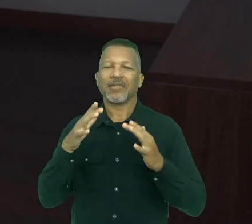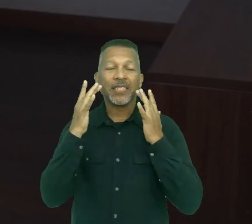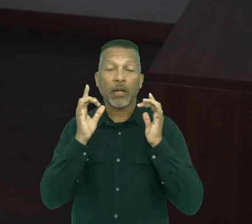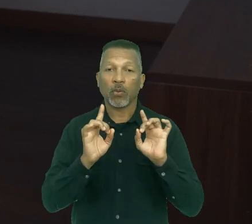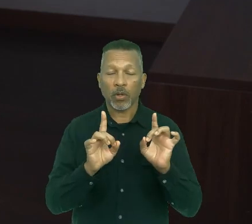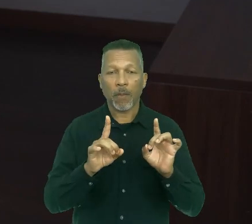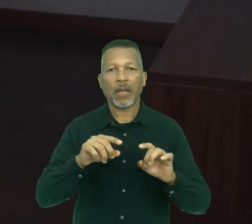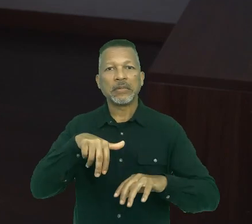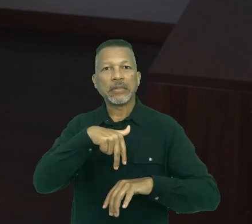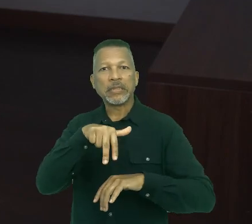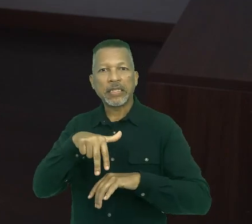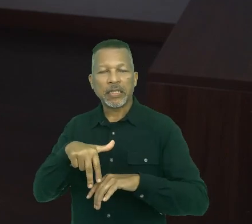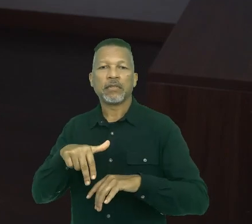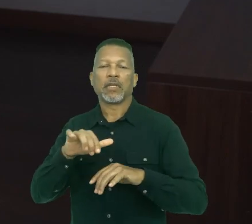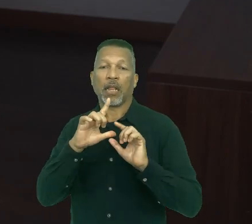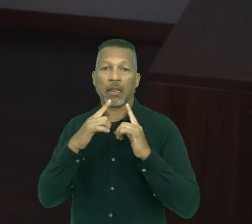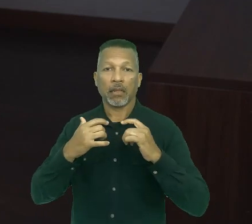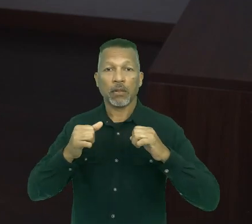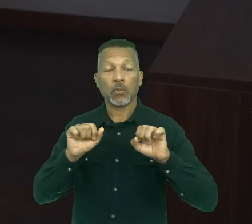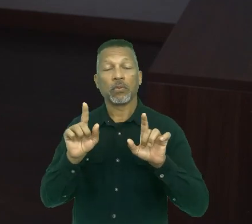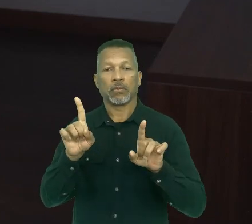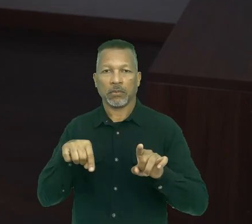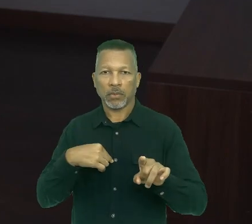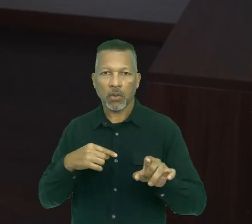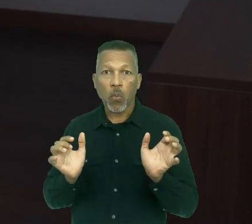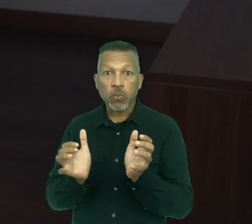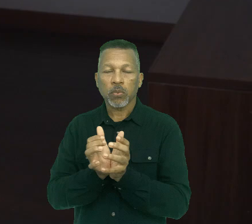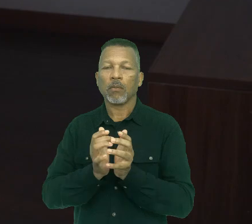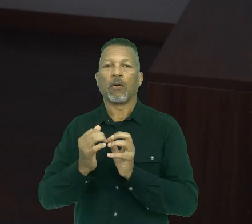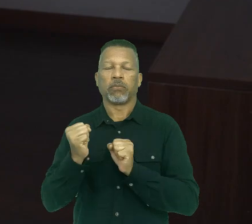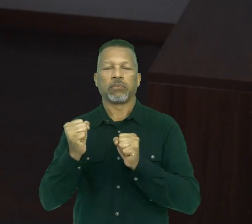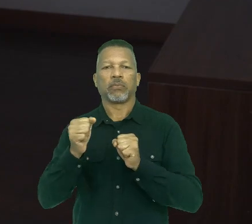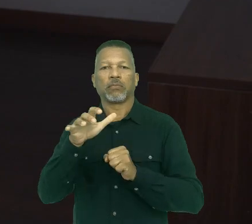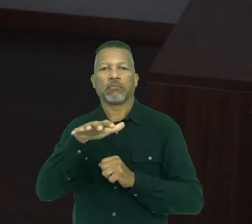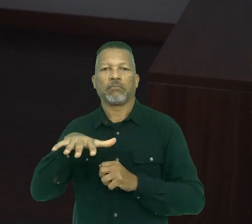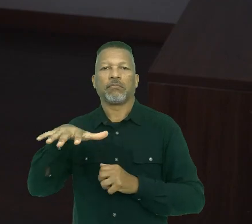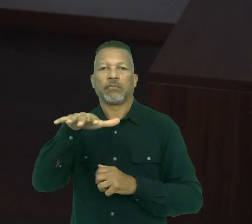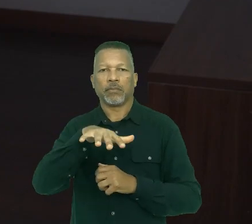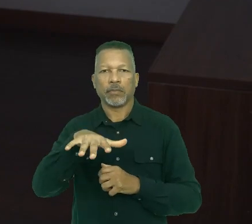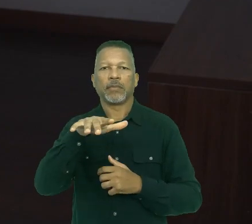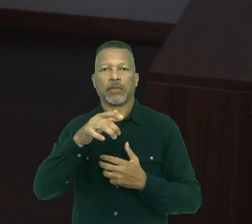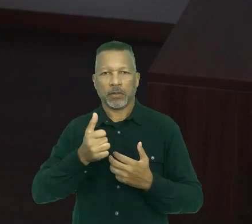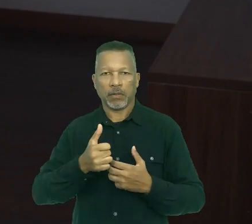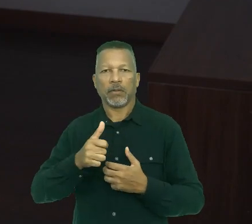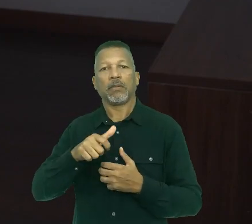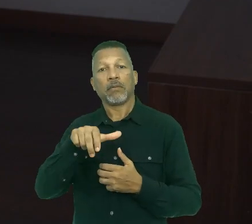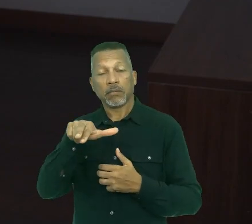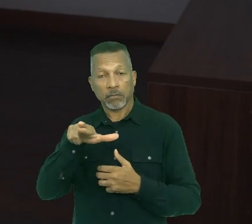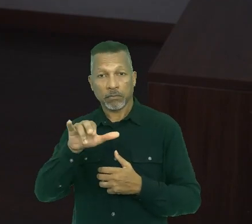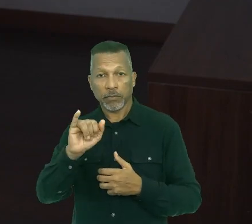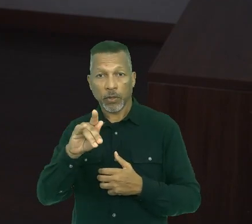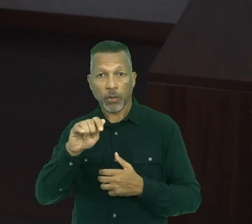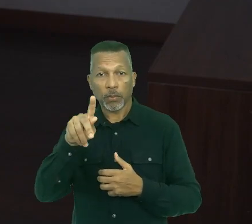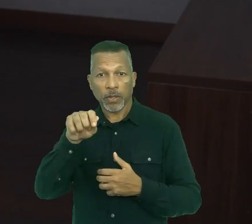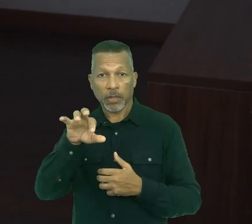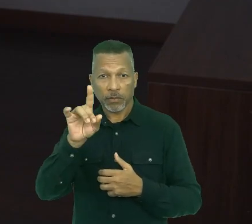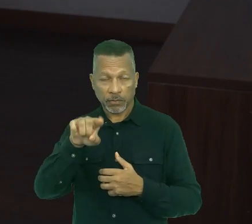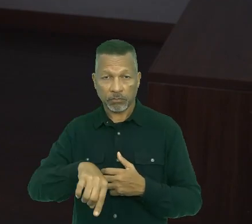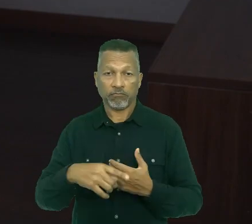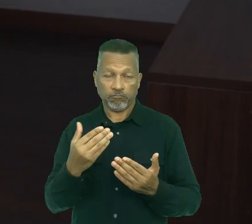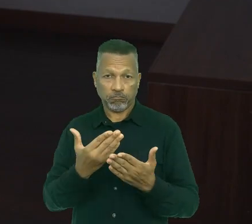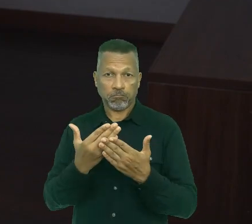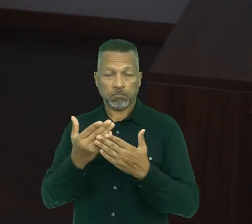mas dança e literatura. Eu fazia parte de um grupo muito forte na região, lá na cidade de Ouro Preto, enquanto estudante de